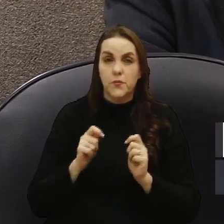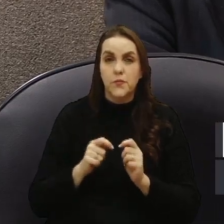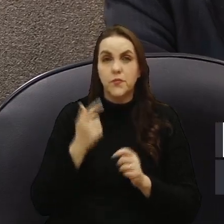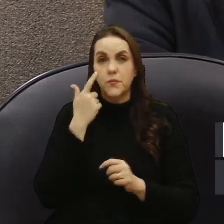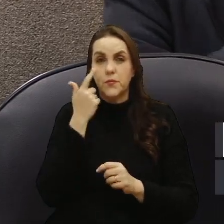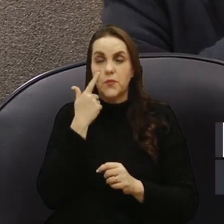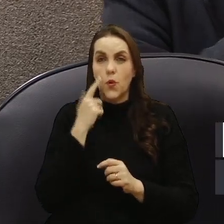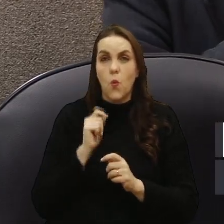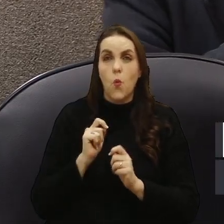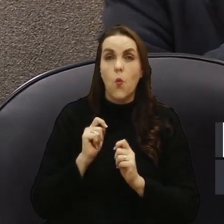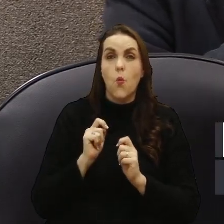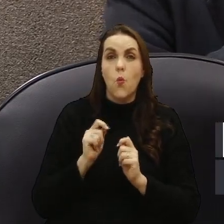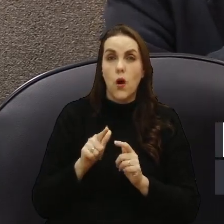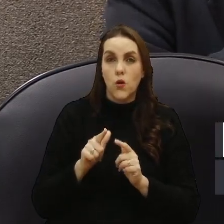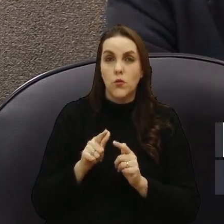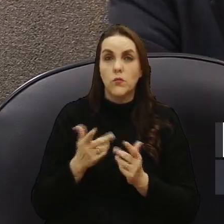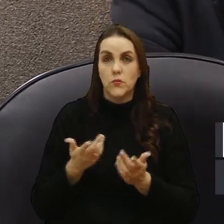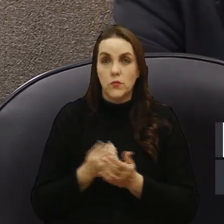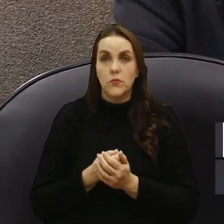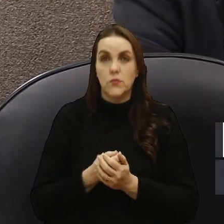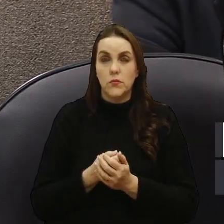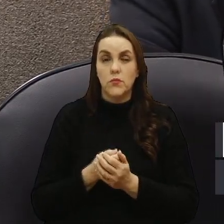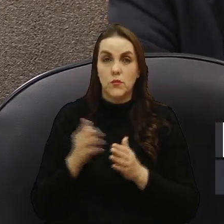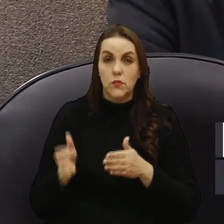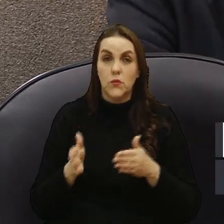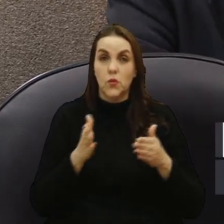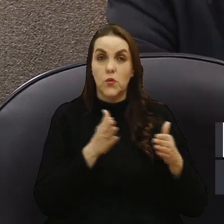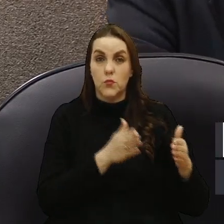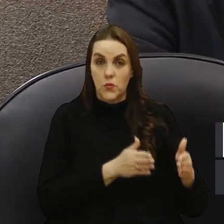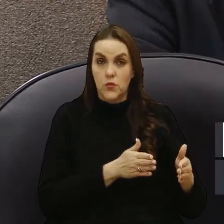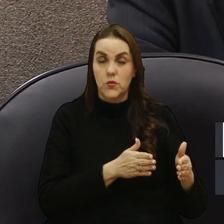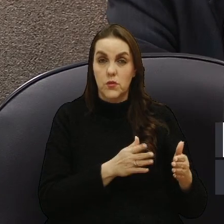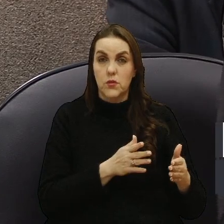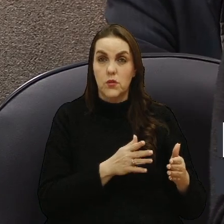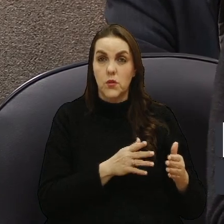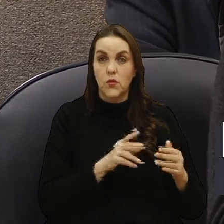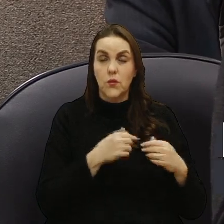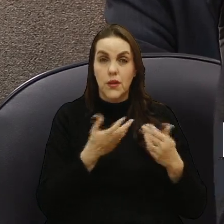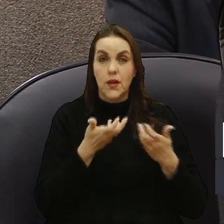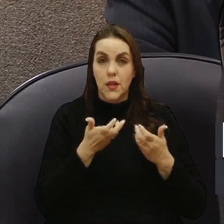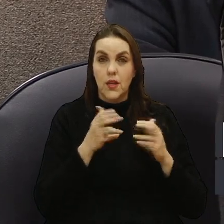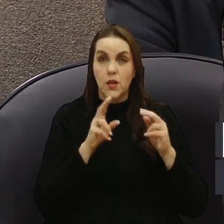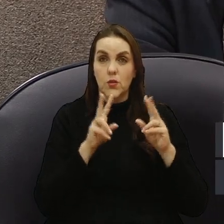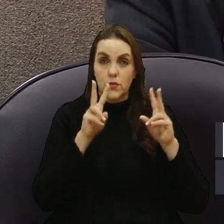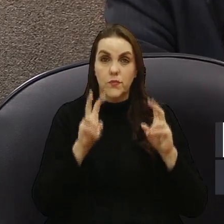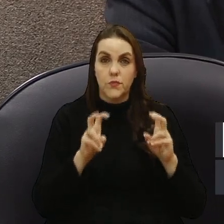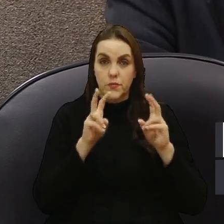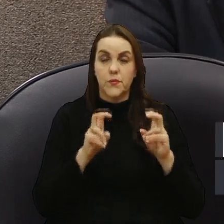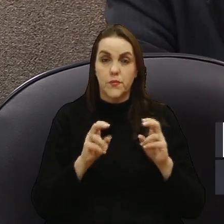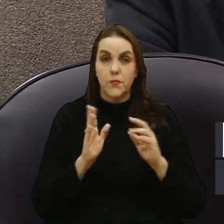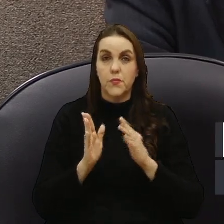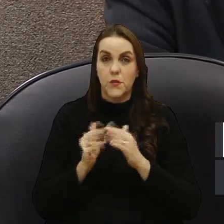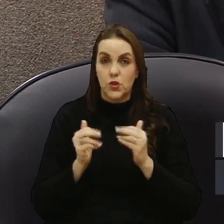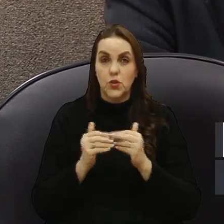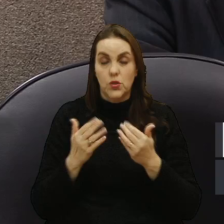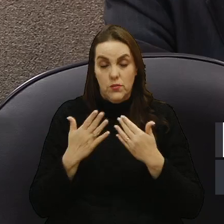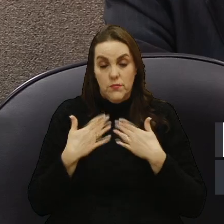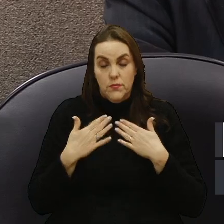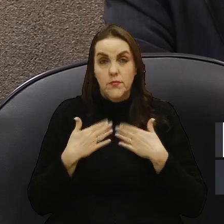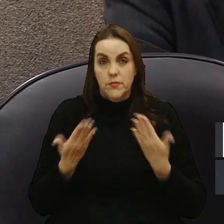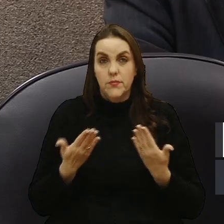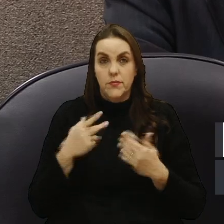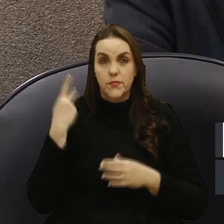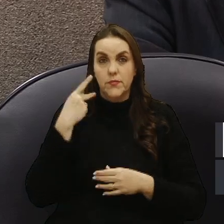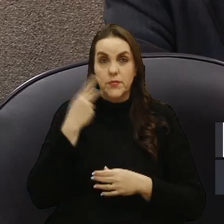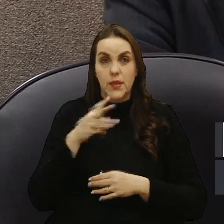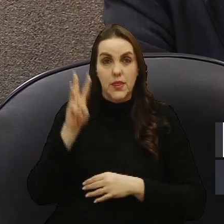é o tamanho da nobreza também da oposição ao respeito desse pedido deste vereador, para que a gente possa colocar isso